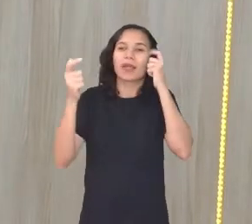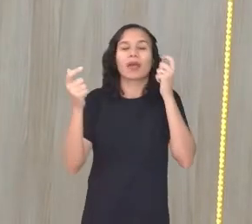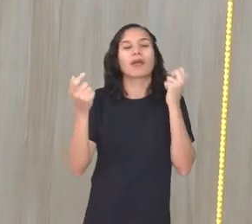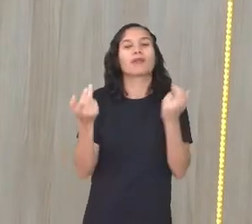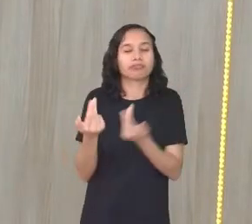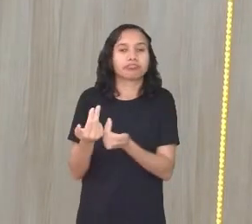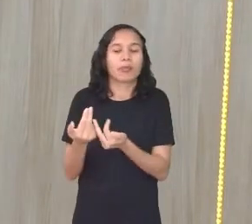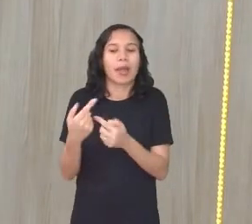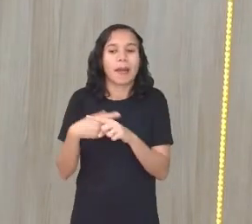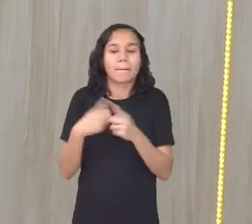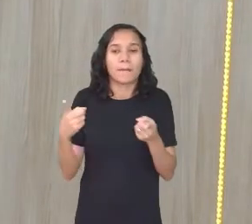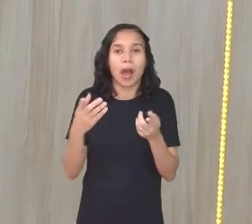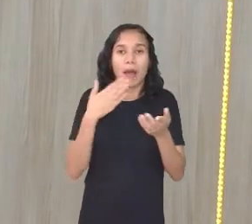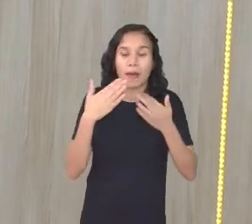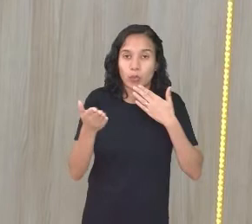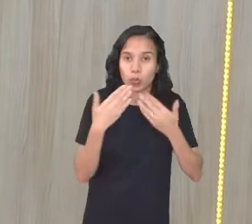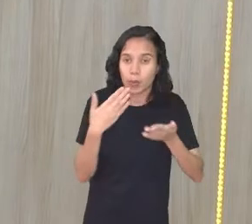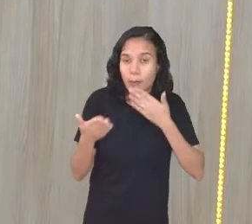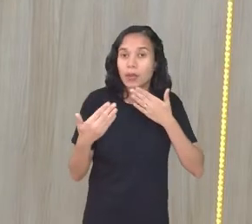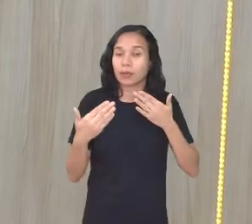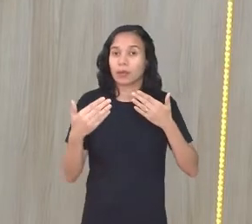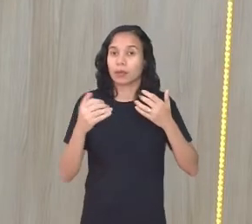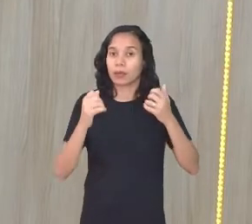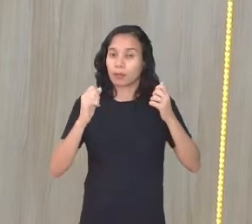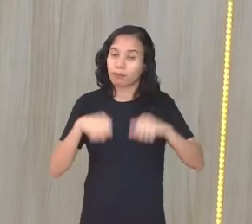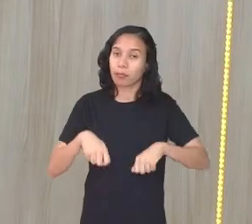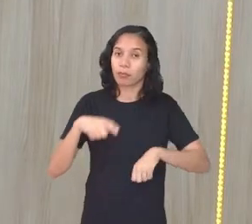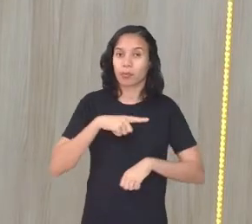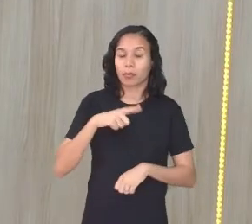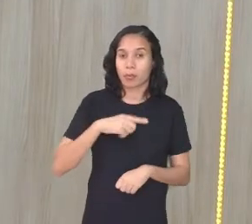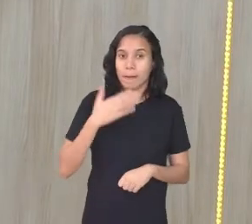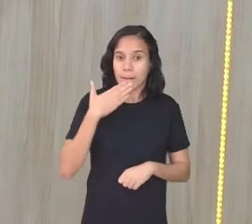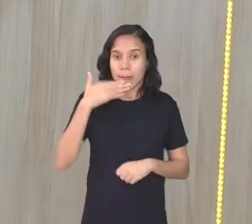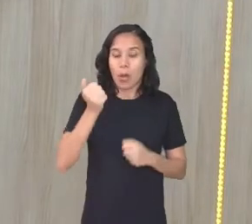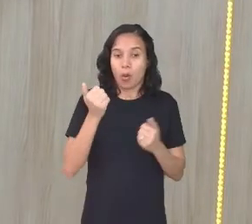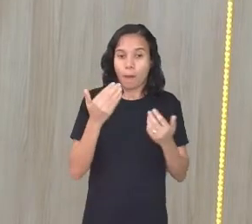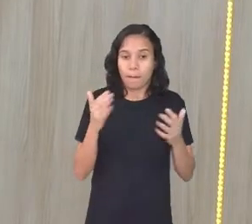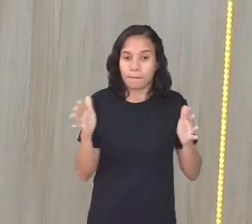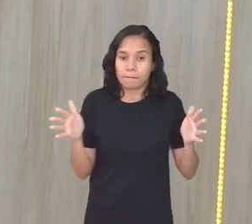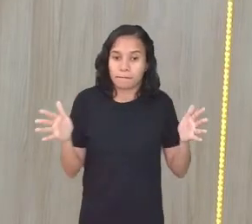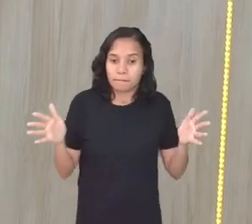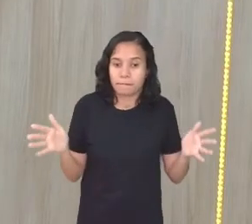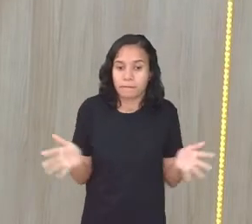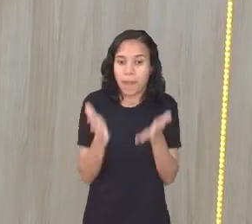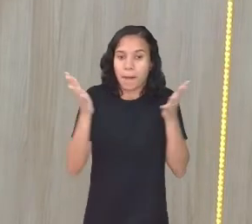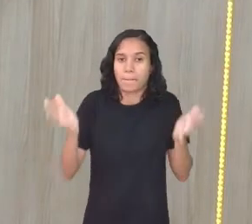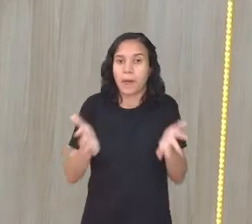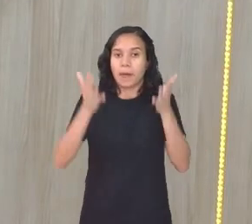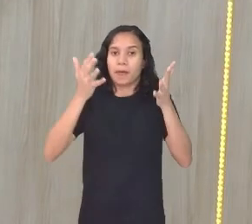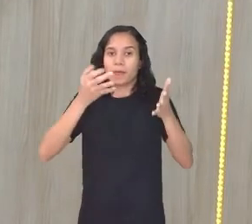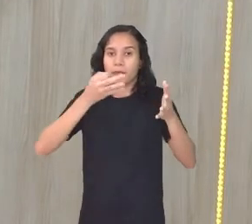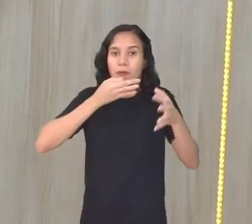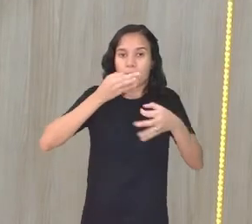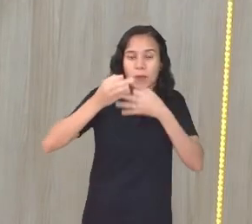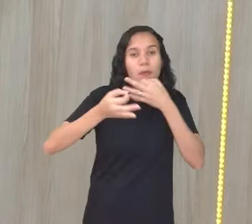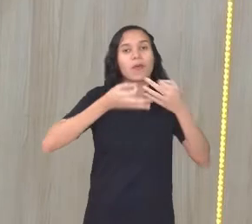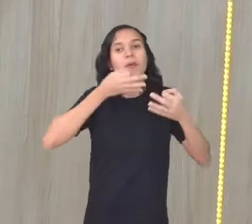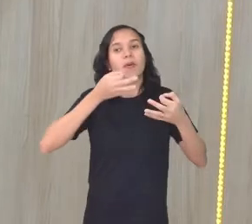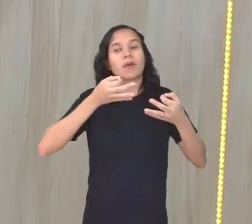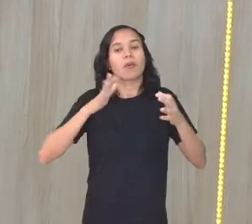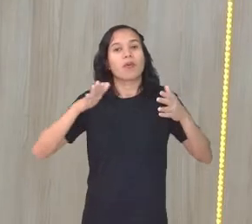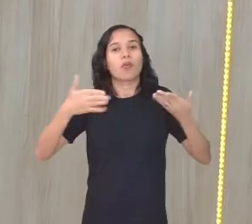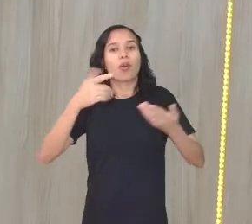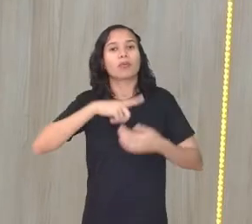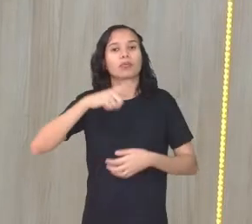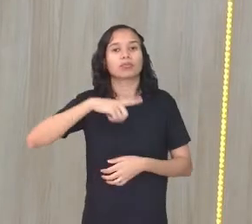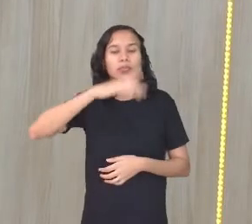opinião. Mas num debate, para ele ser ainda mais rico, para ele ser ainda mais argumentativo, quando